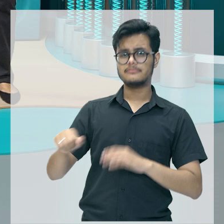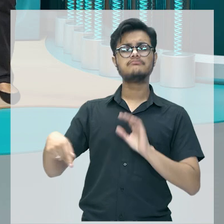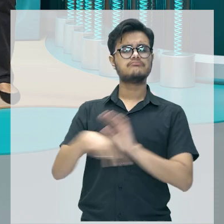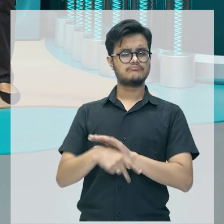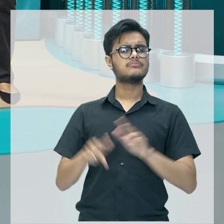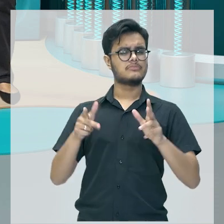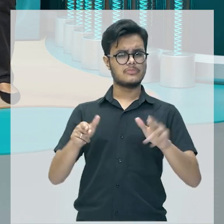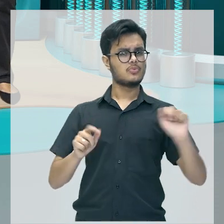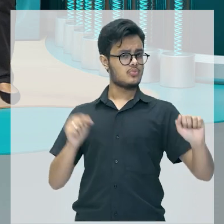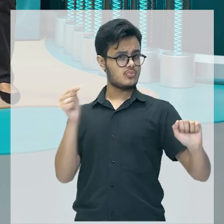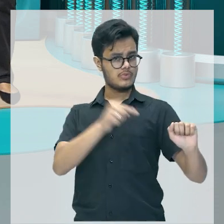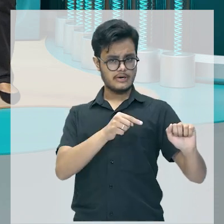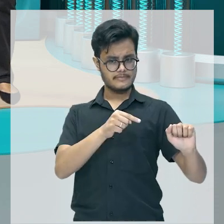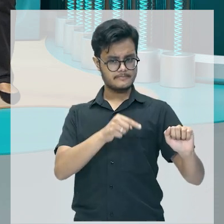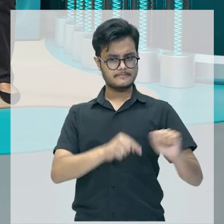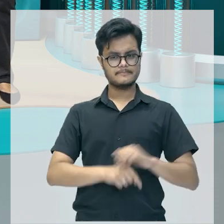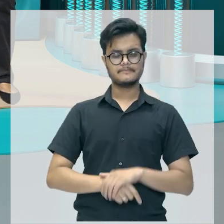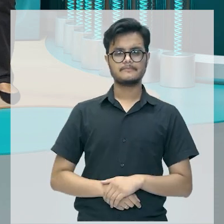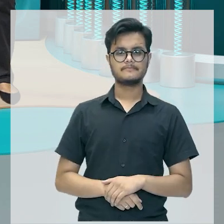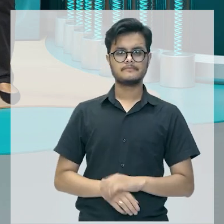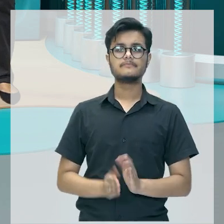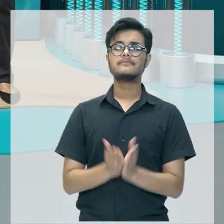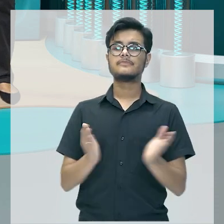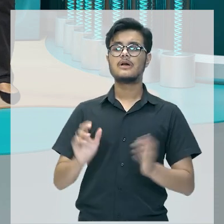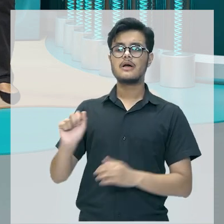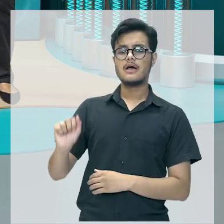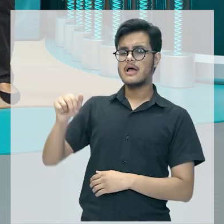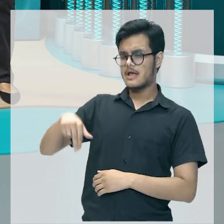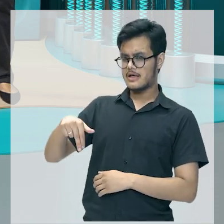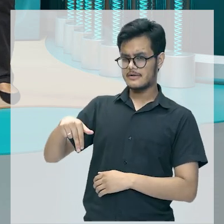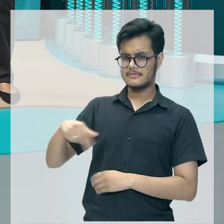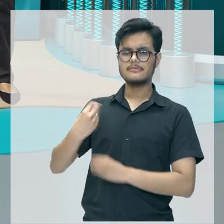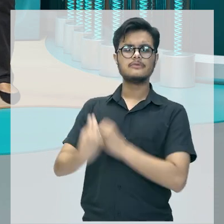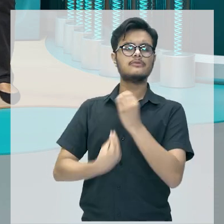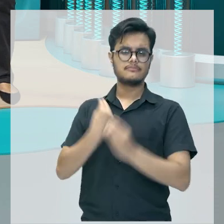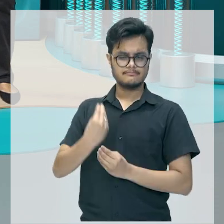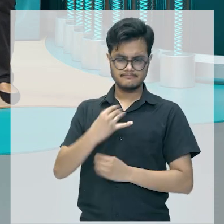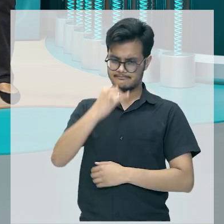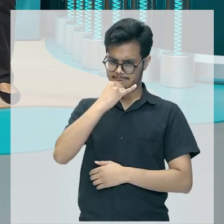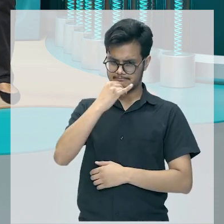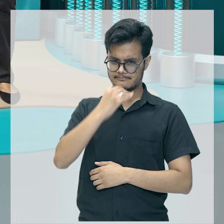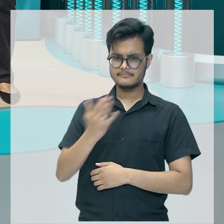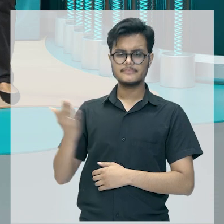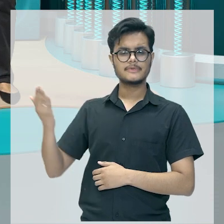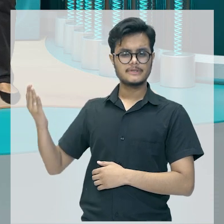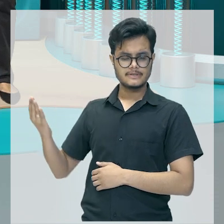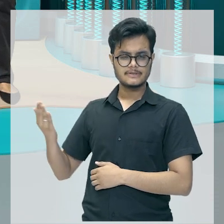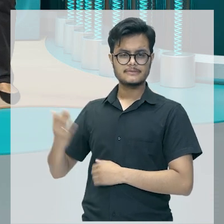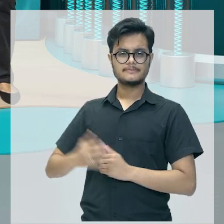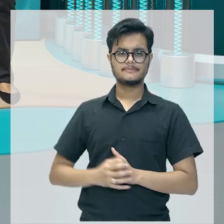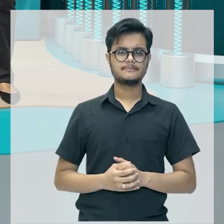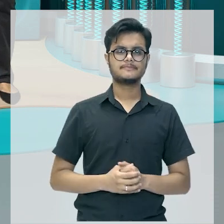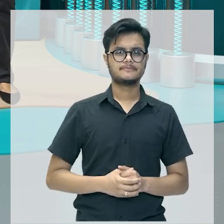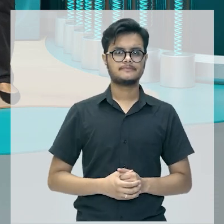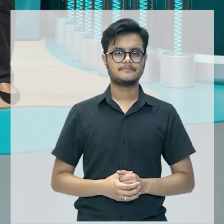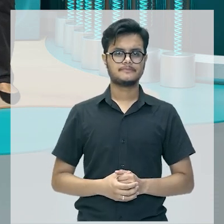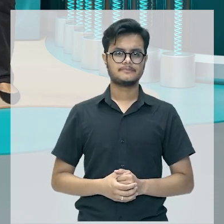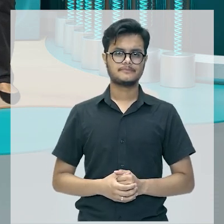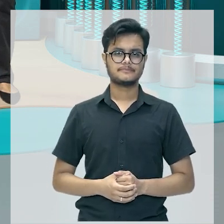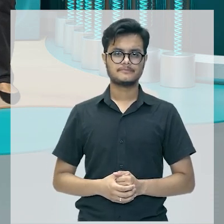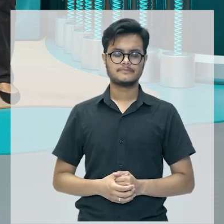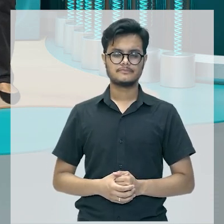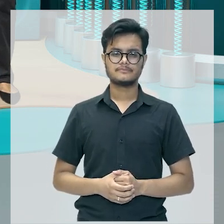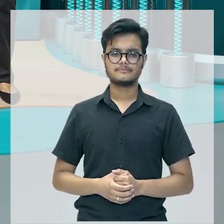um ou uma, certo? Então, todos os dois, eles sempre indicam um exemplo de cada, está sempre